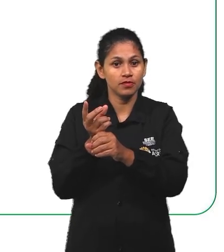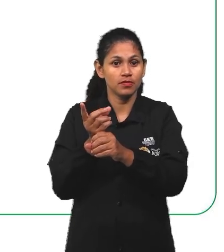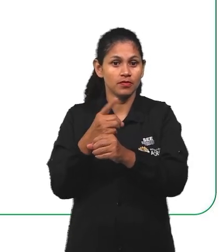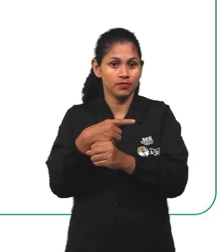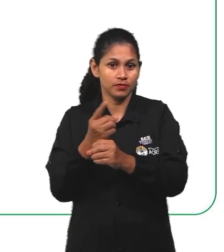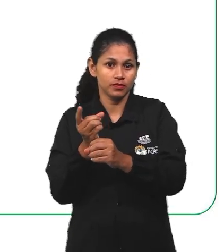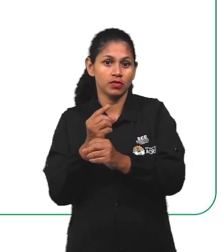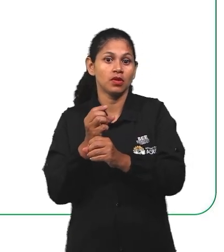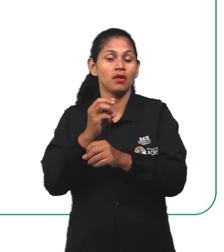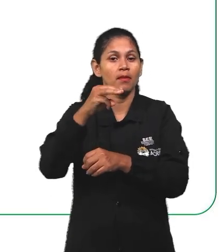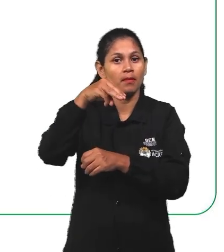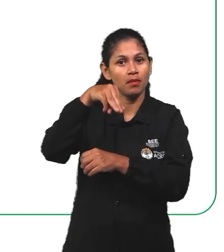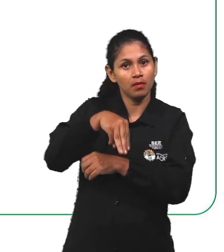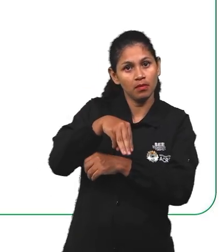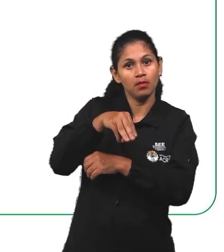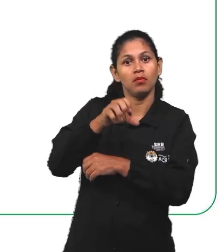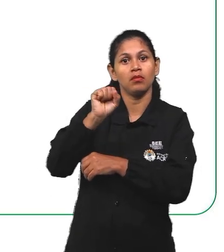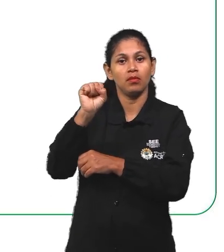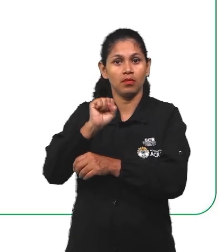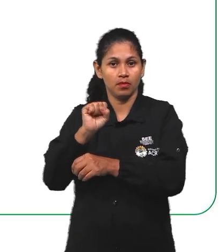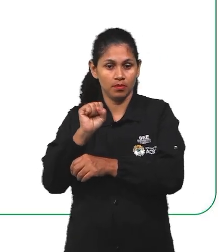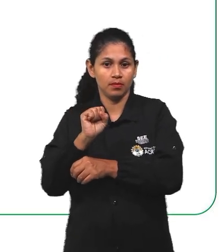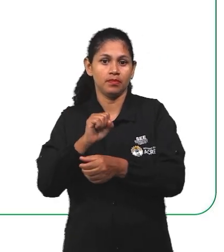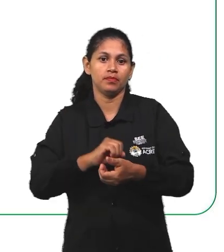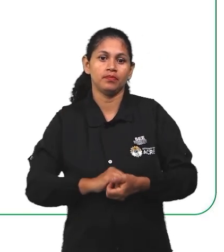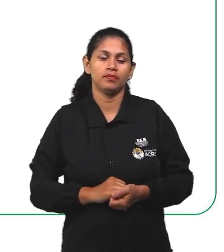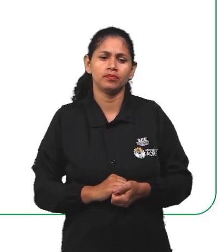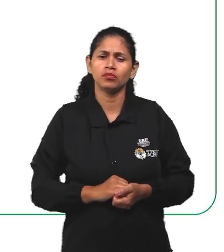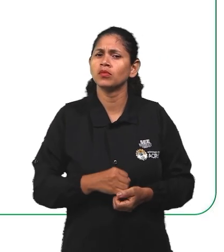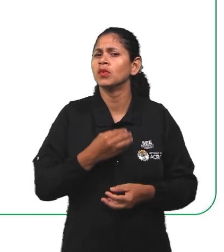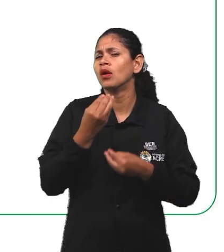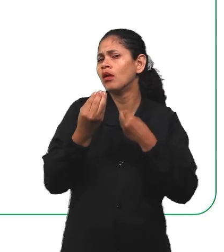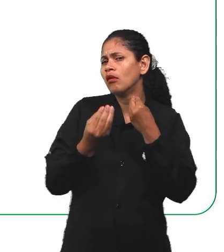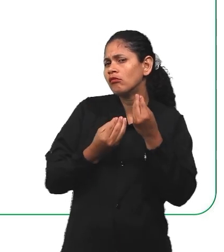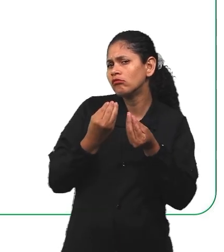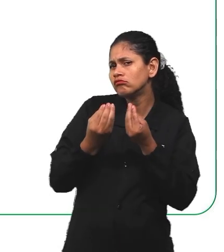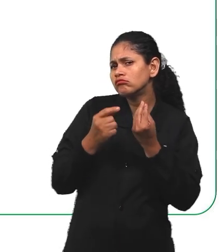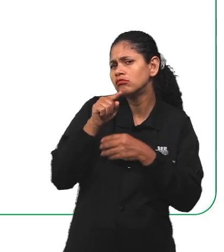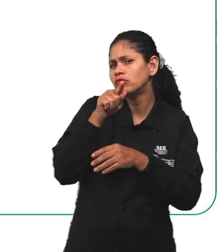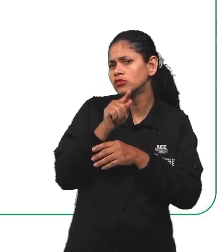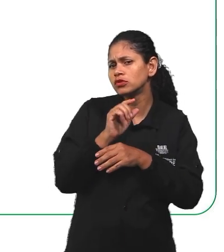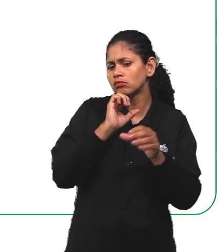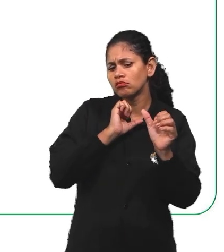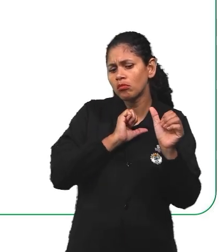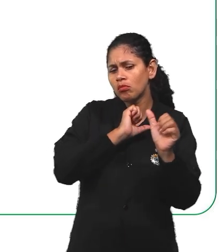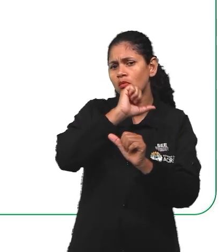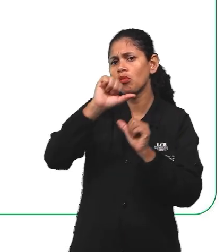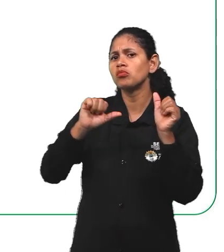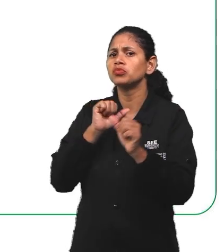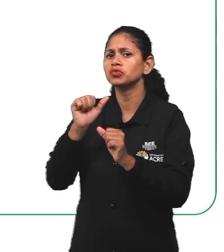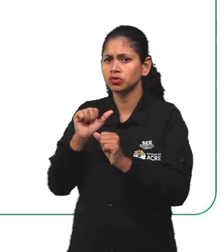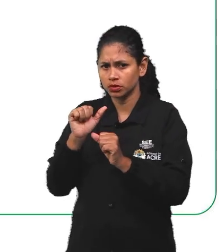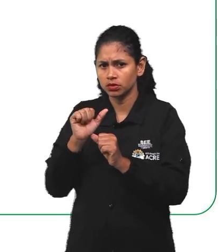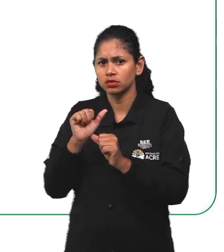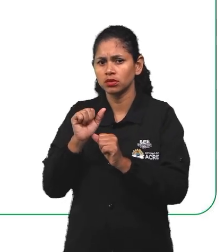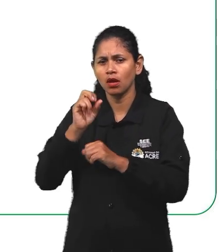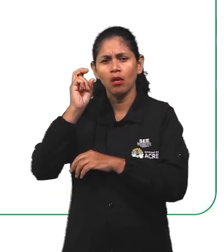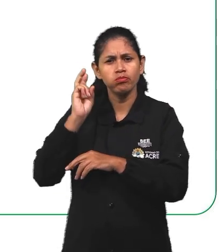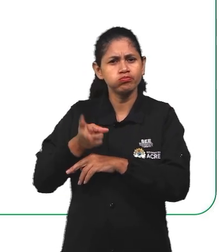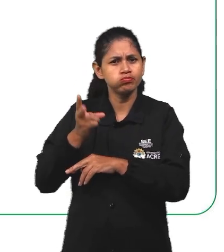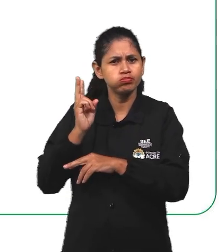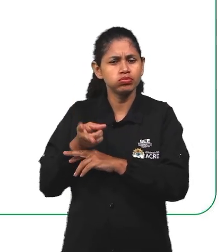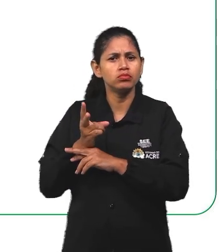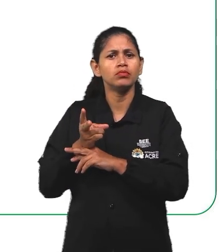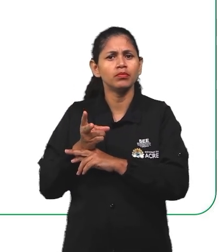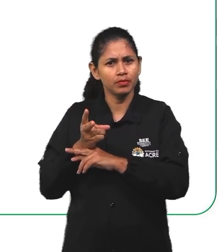segundo. No caso, 10 metros por segundo. Como você faria para converter e expressar essa mesma grandeza,